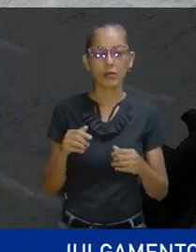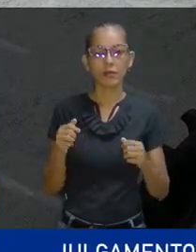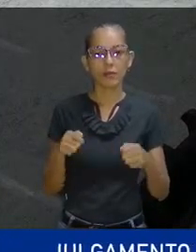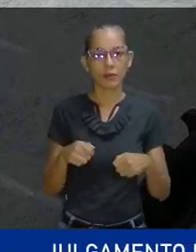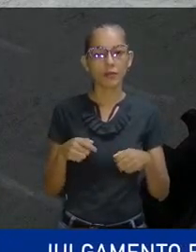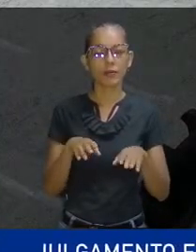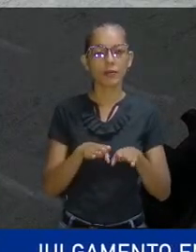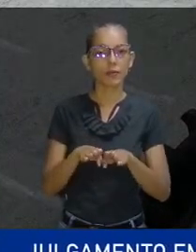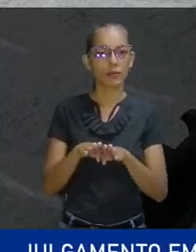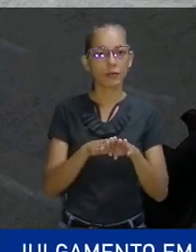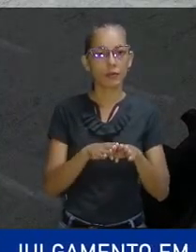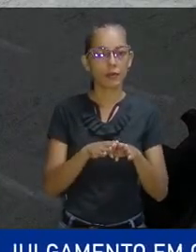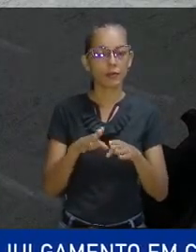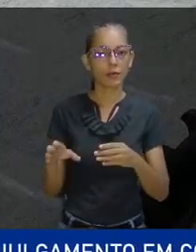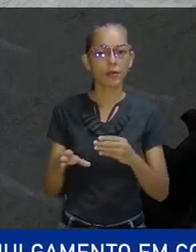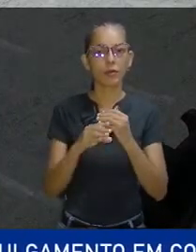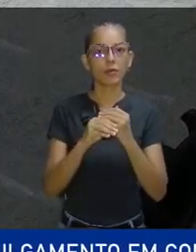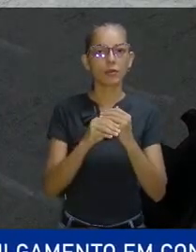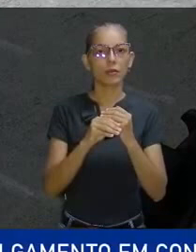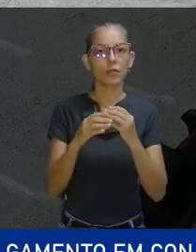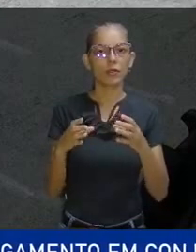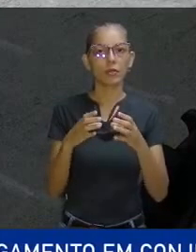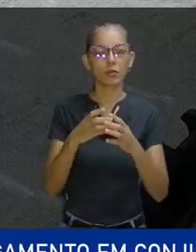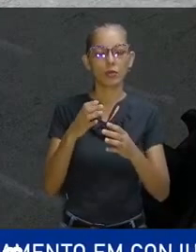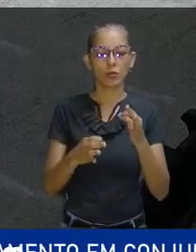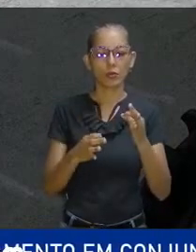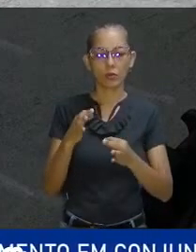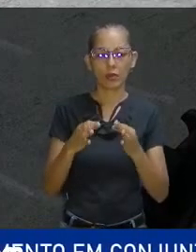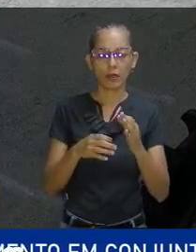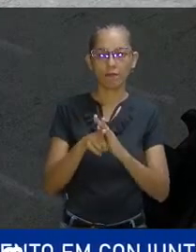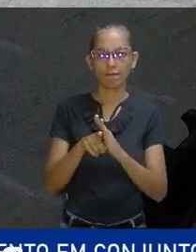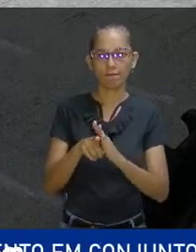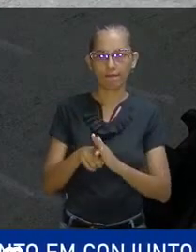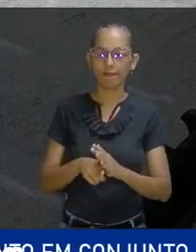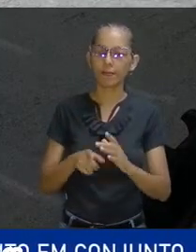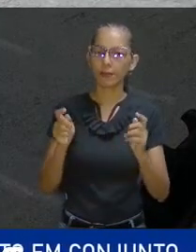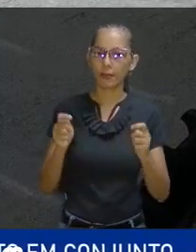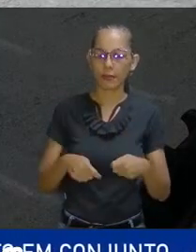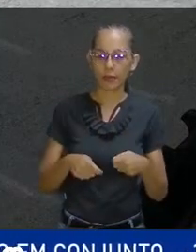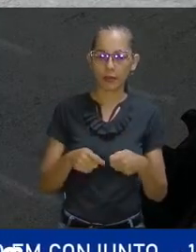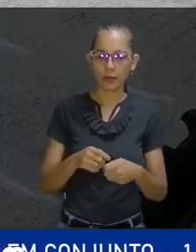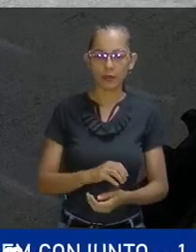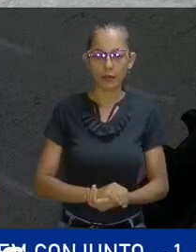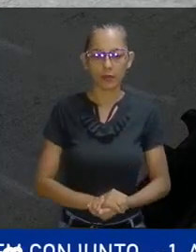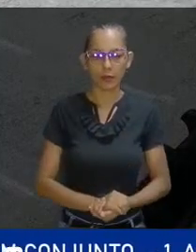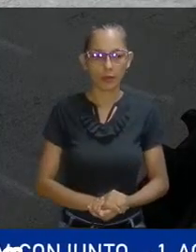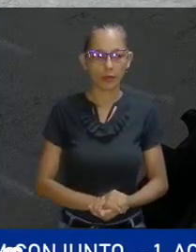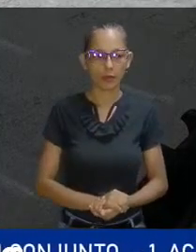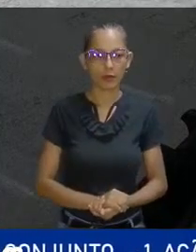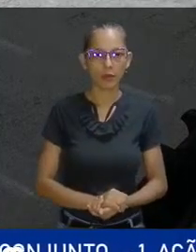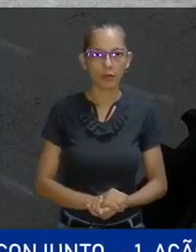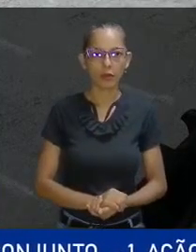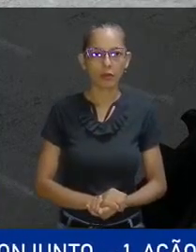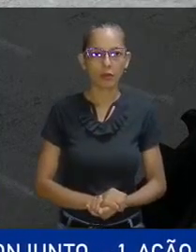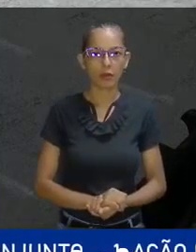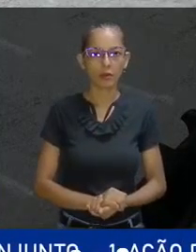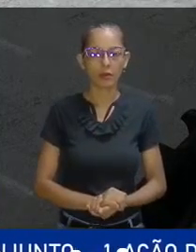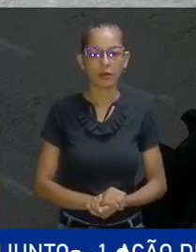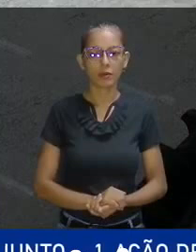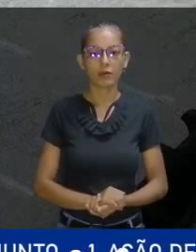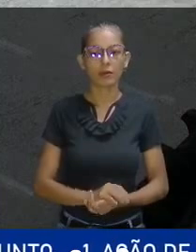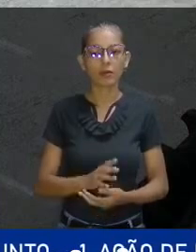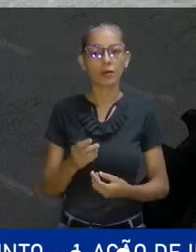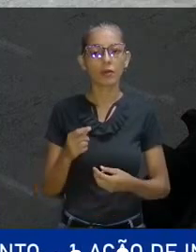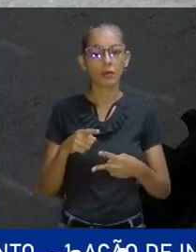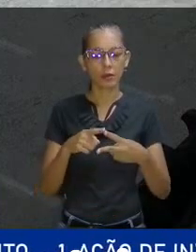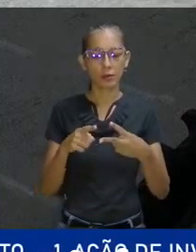fatos devem ser reunidas para julgamento em conjunto. Na espécie, o órgão ministerial ajuizou ambas as ações. E